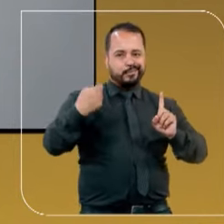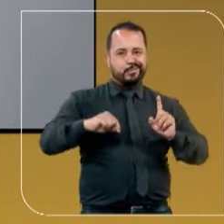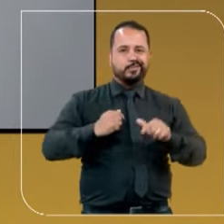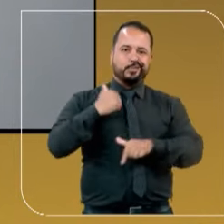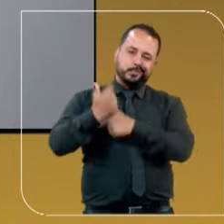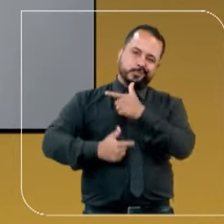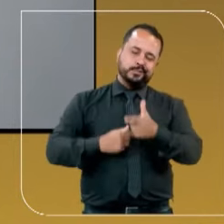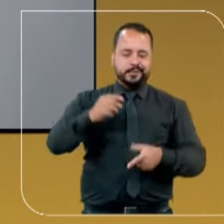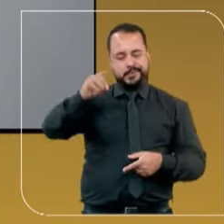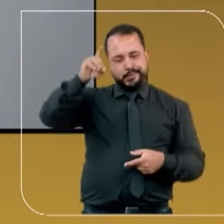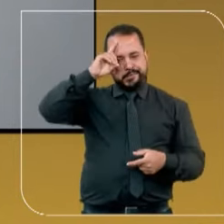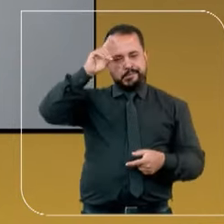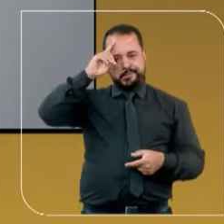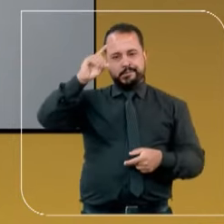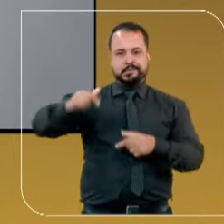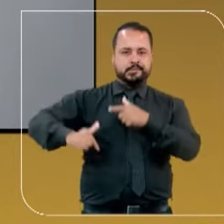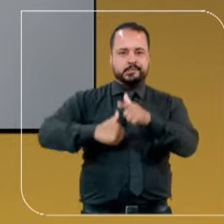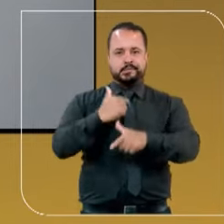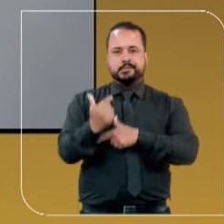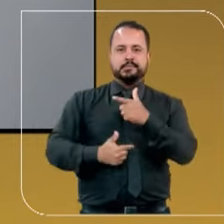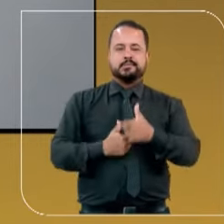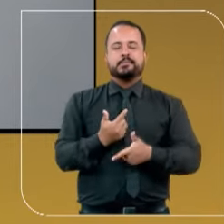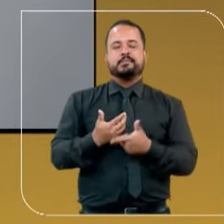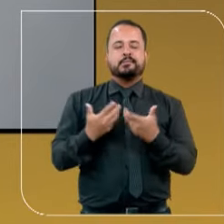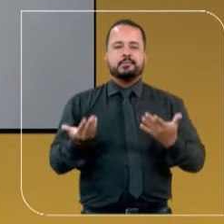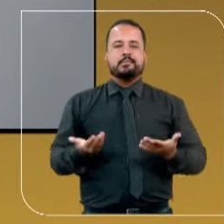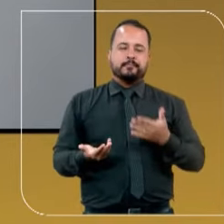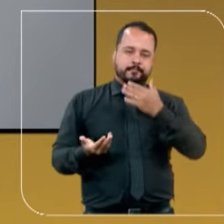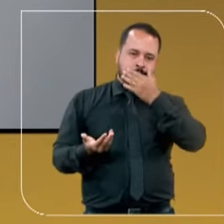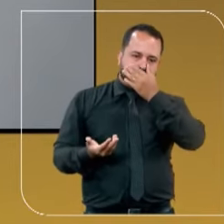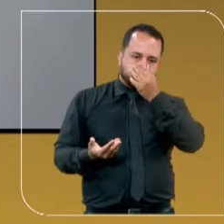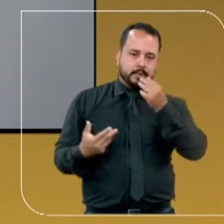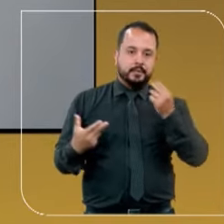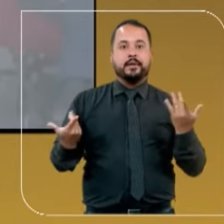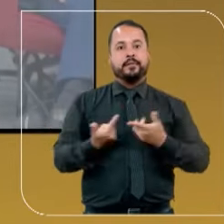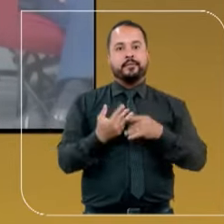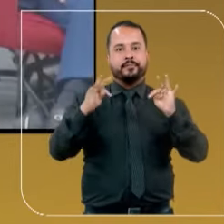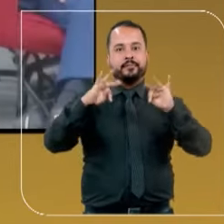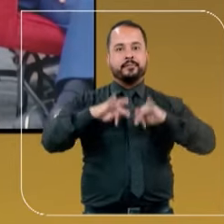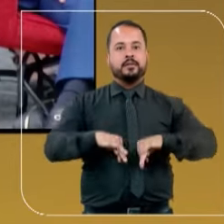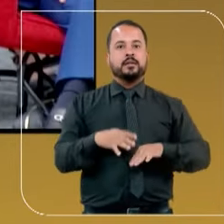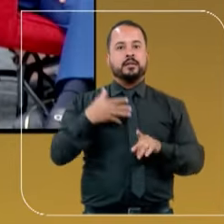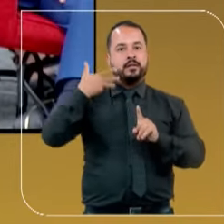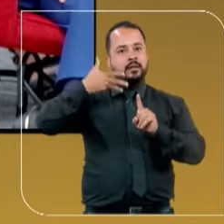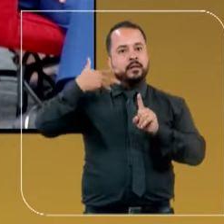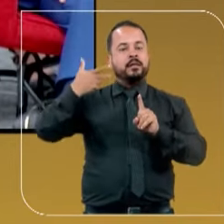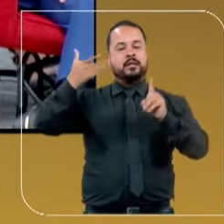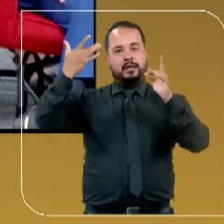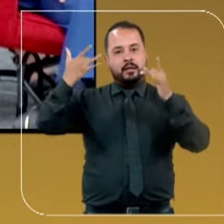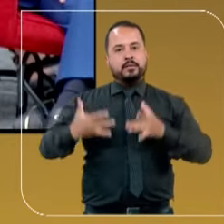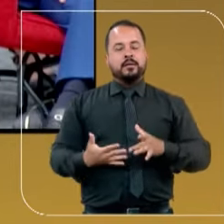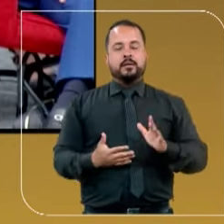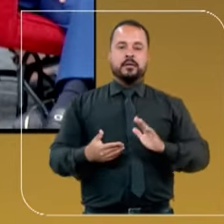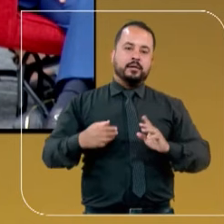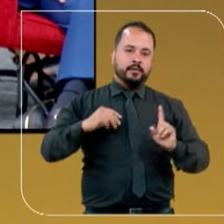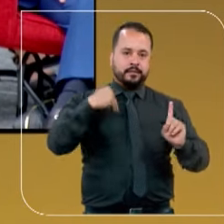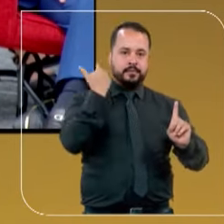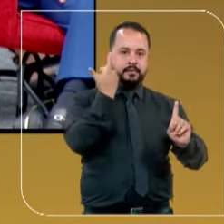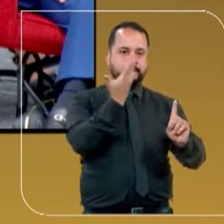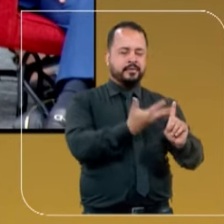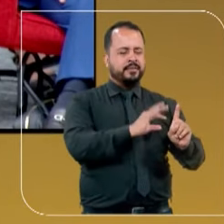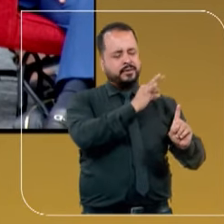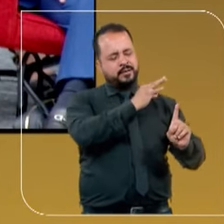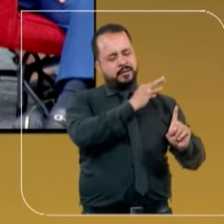cada dia as tarefas que nos competem. Desse modo, finalizo essa breve fala, homenageando esse grande